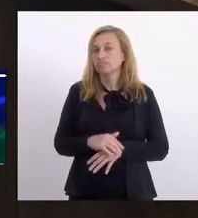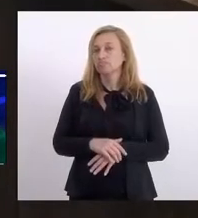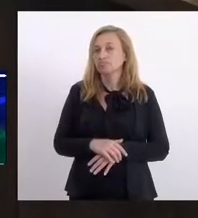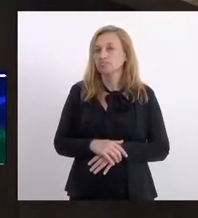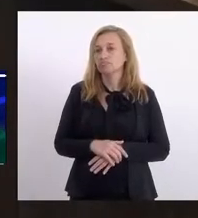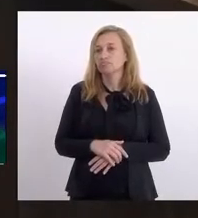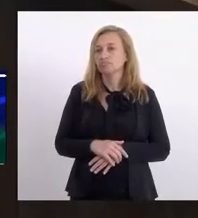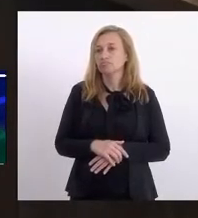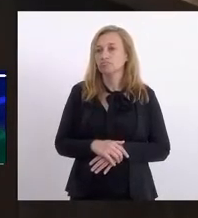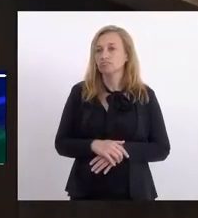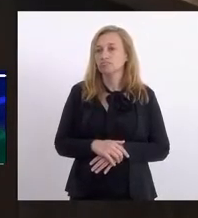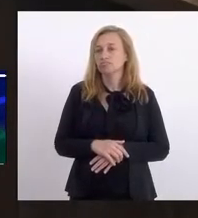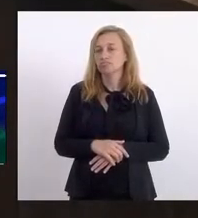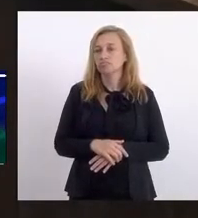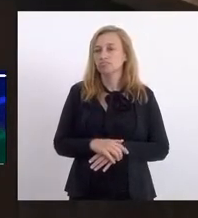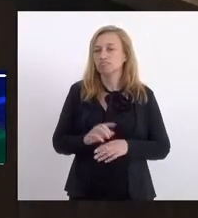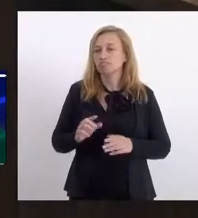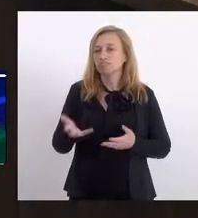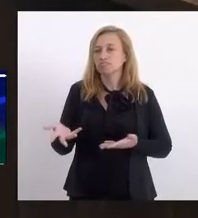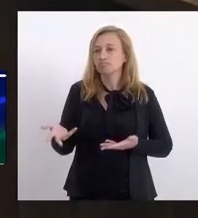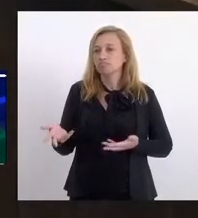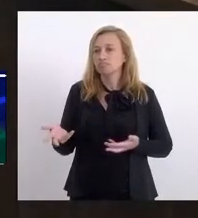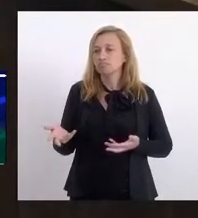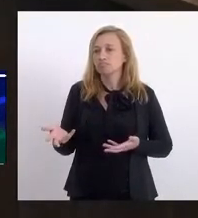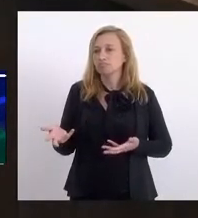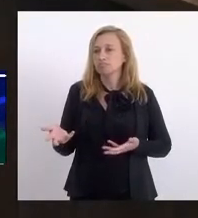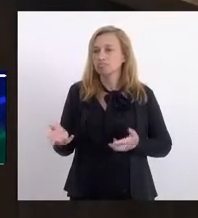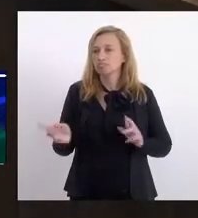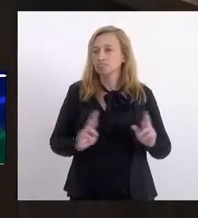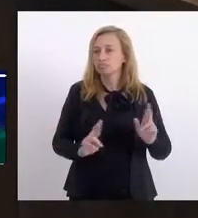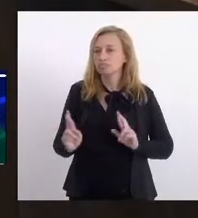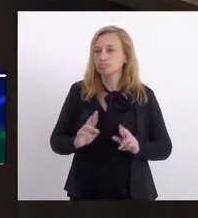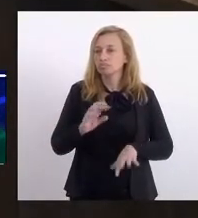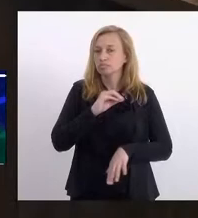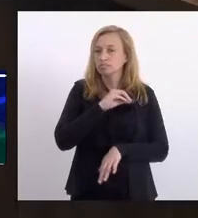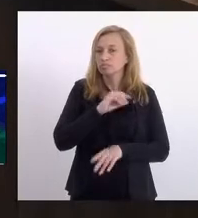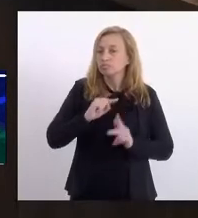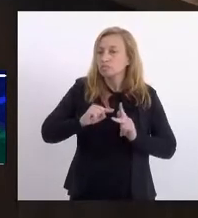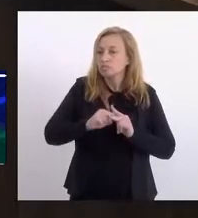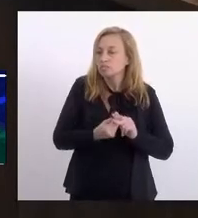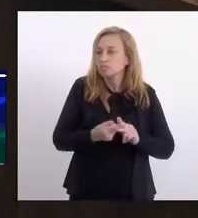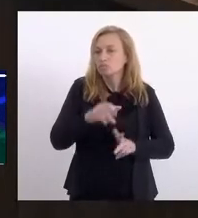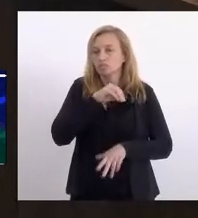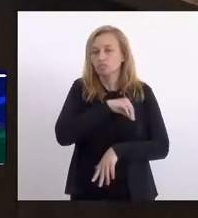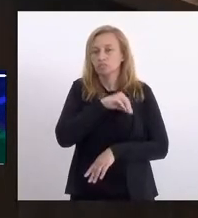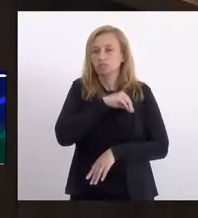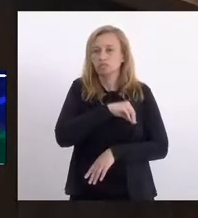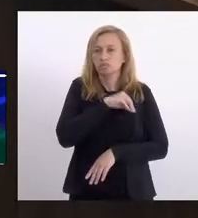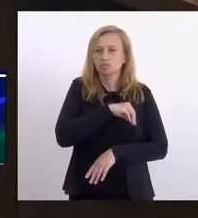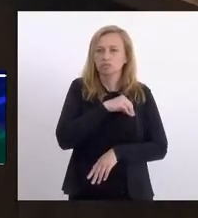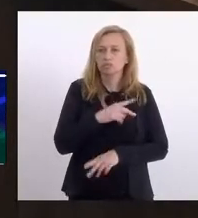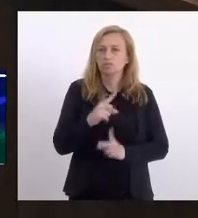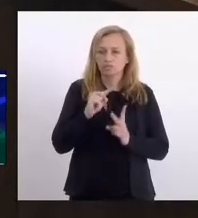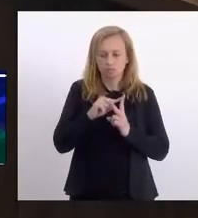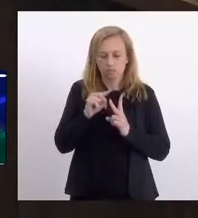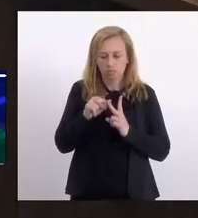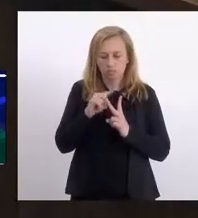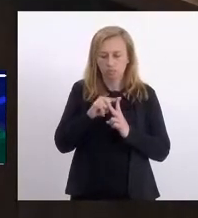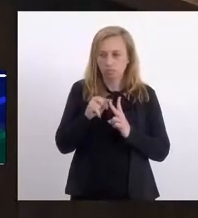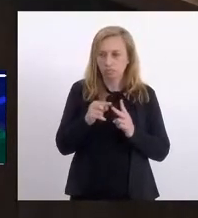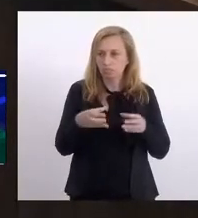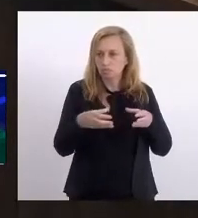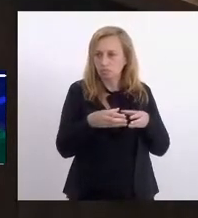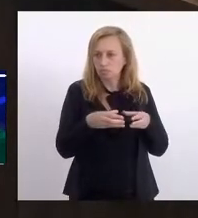estabelece uma correlação salarial entre as duas